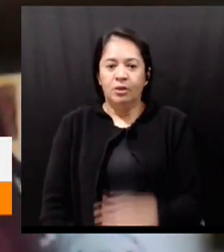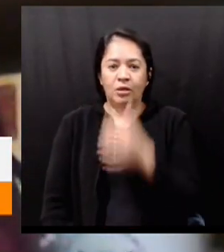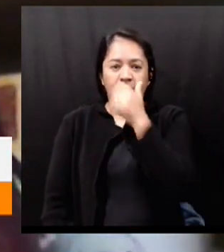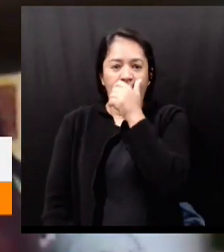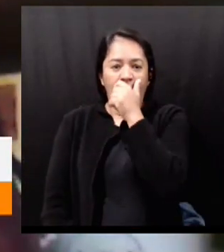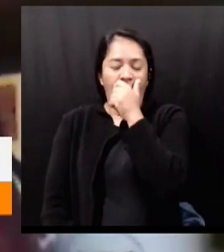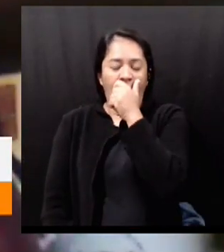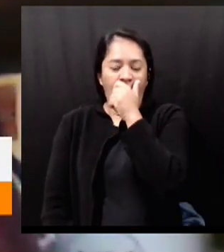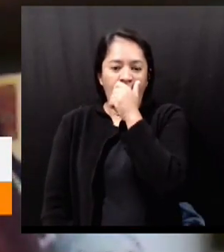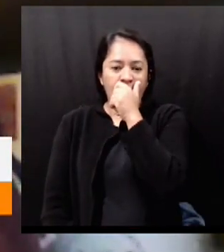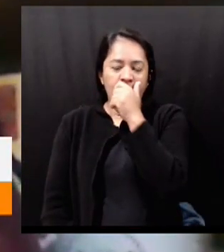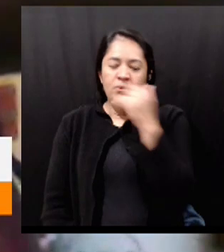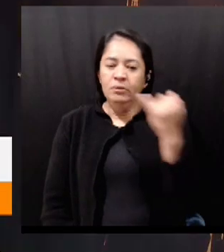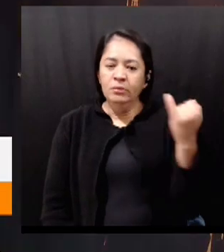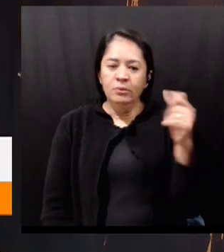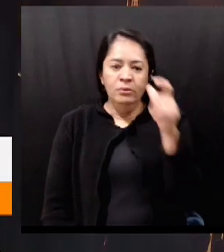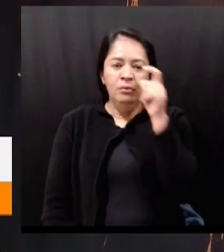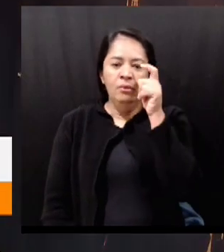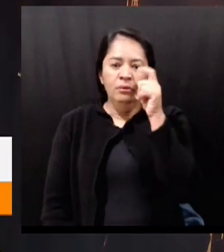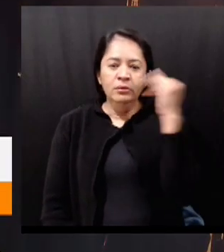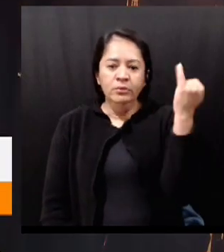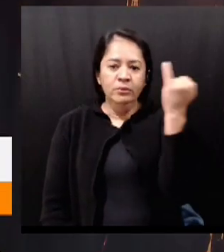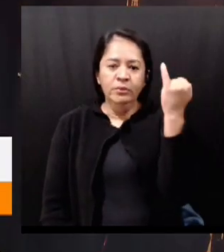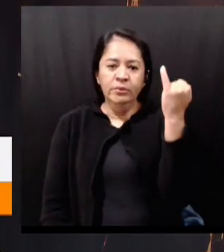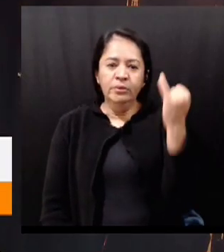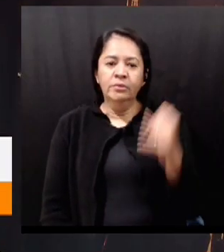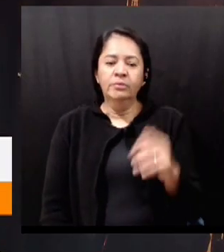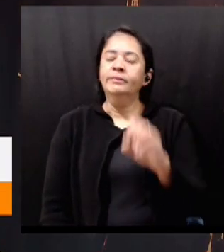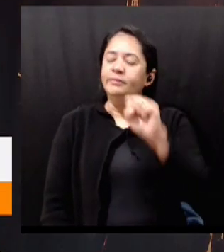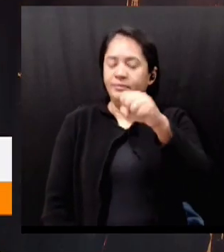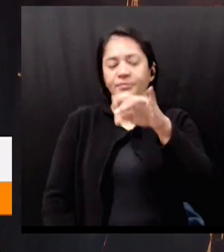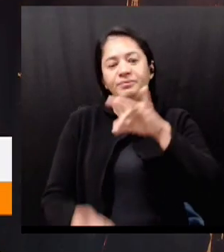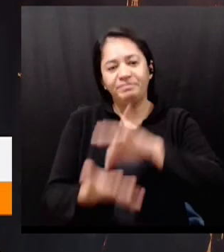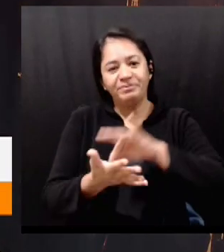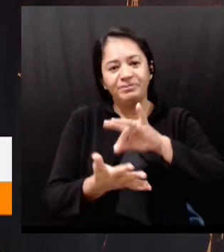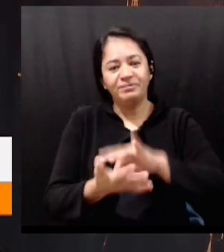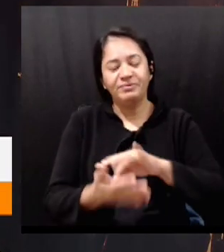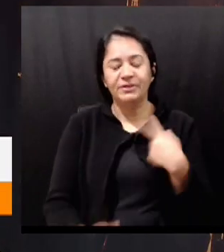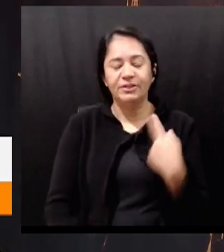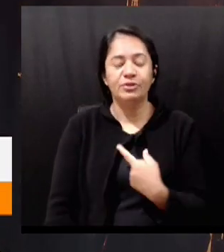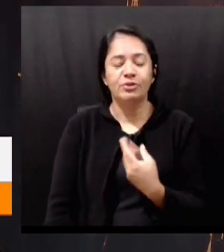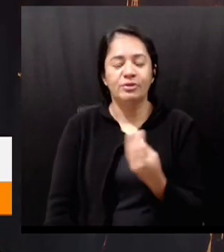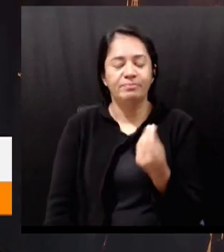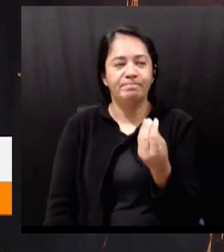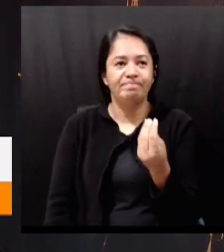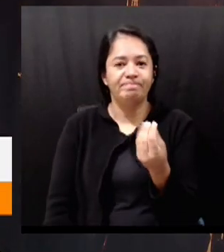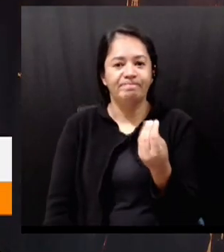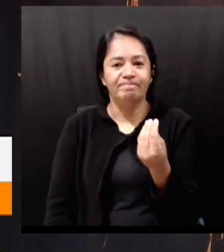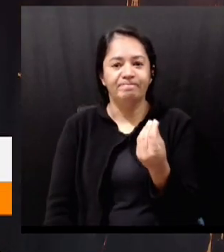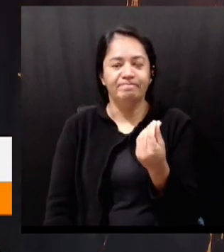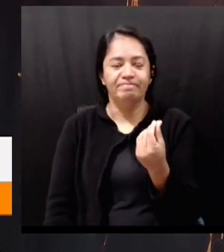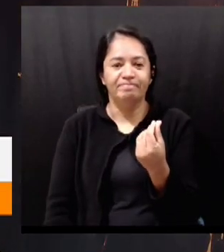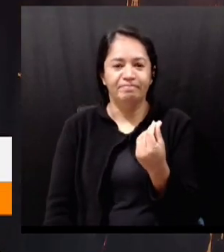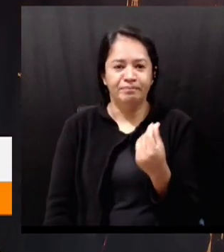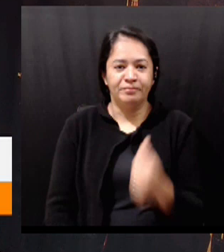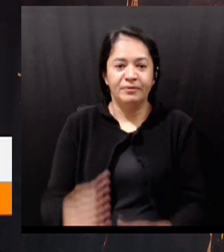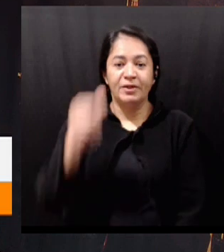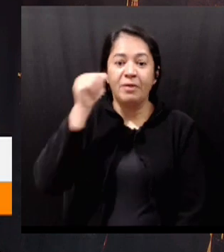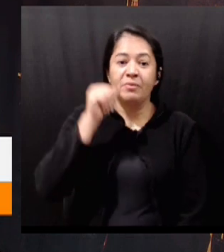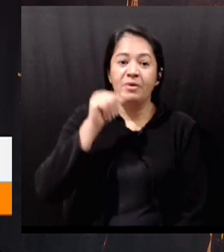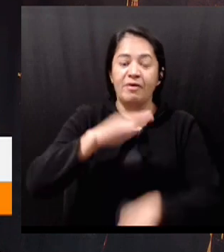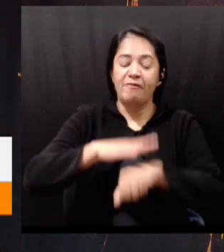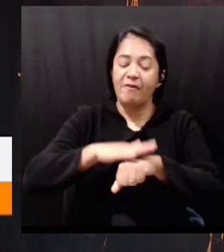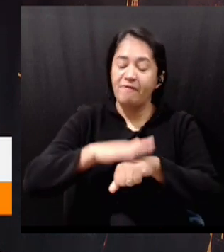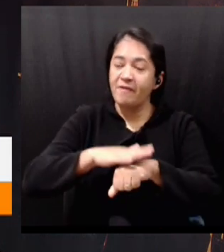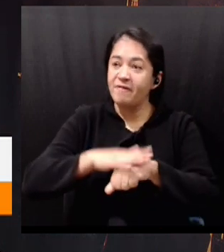muito interessante. é interessante mesmo, e aí a gente acaba caindo lá na mulher multitarefas novamente, né? Você percebe